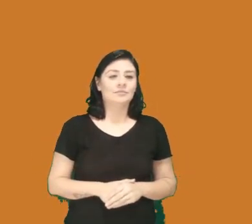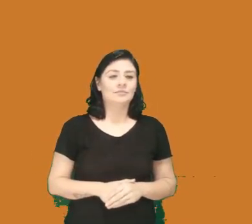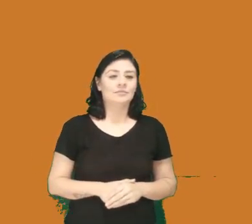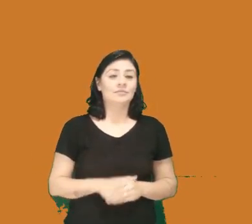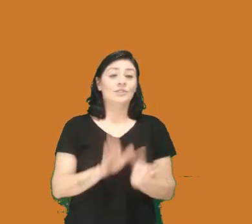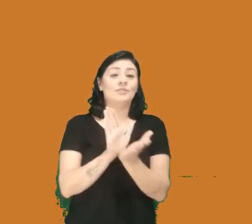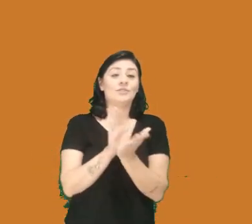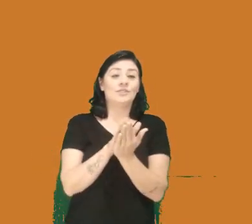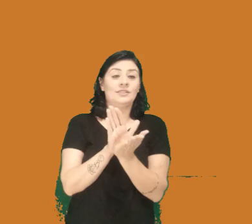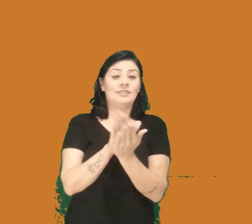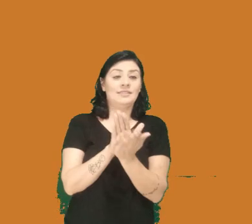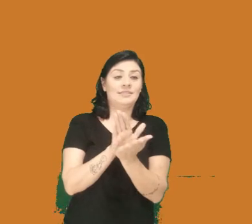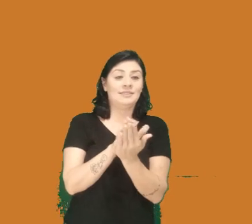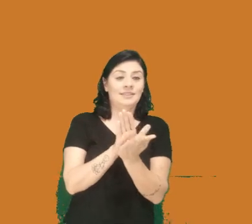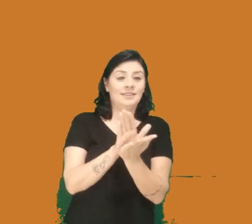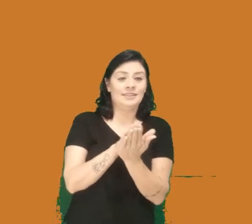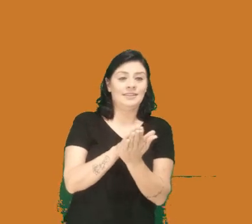Jacamé.